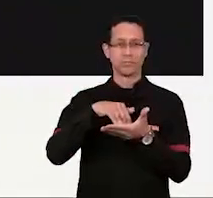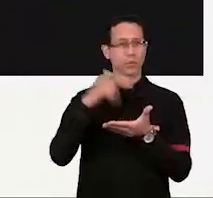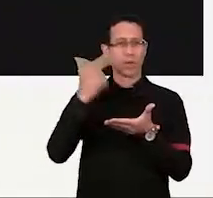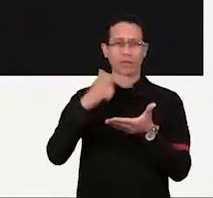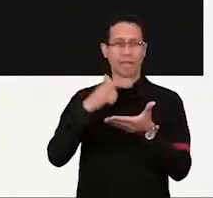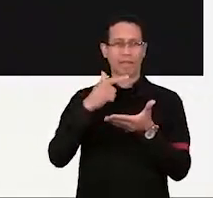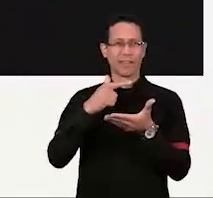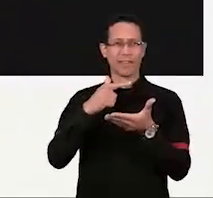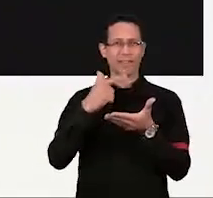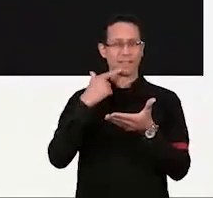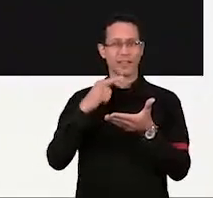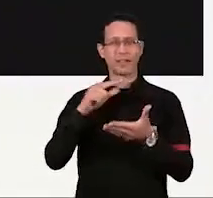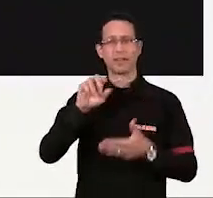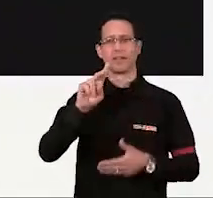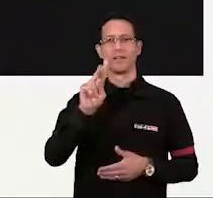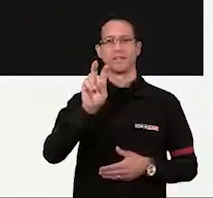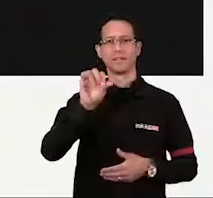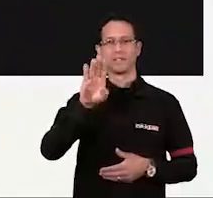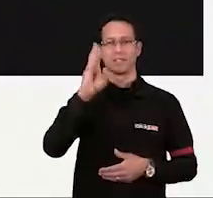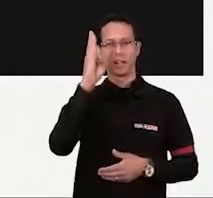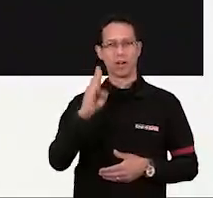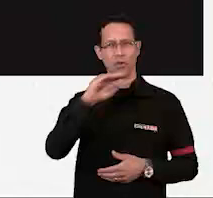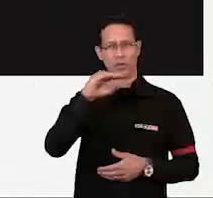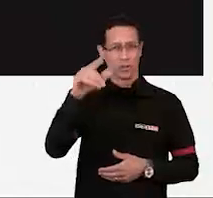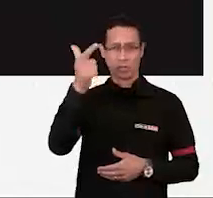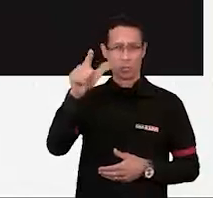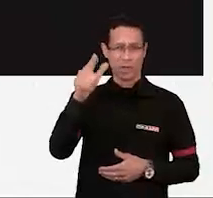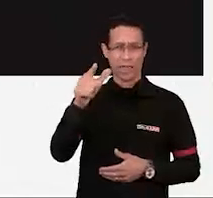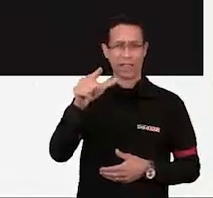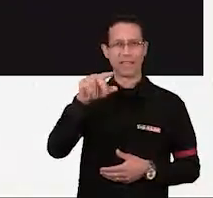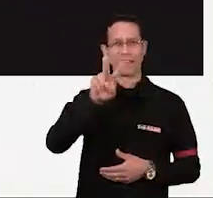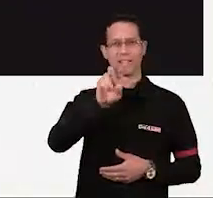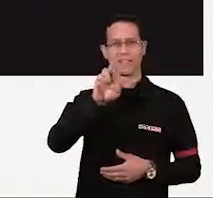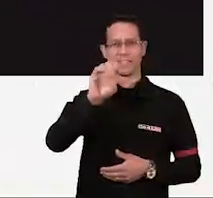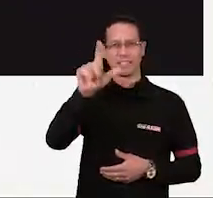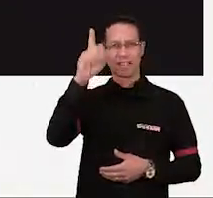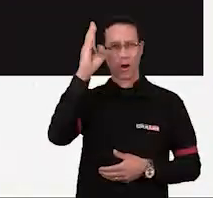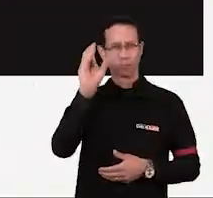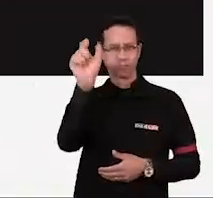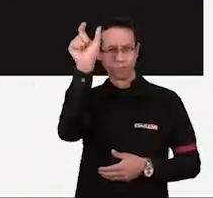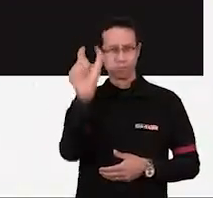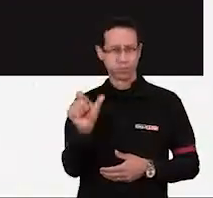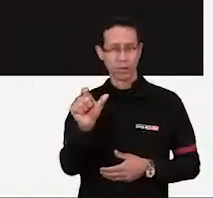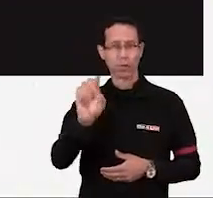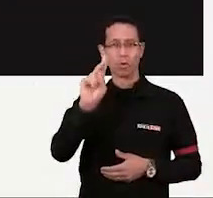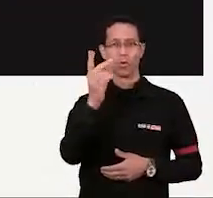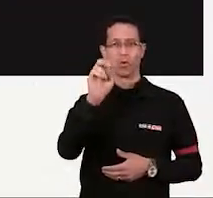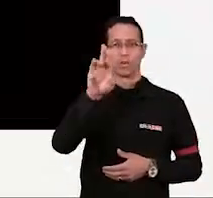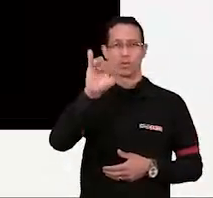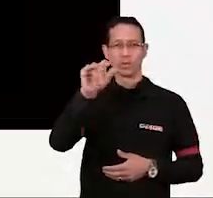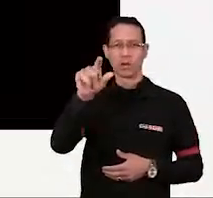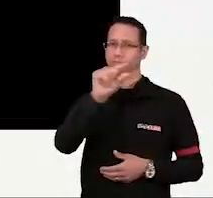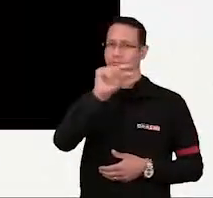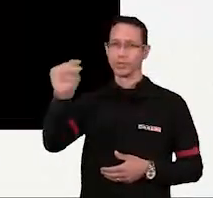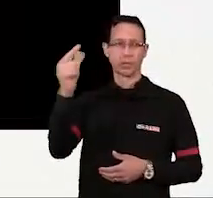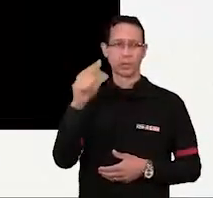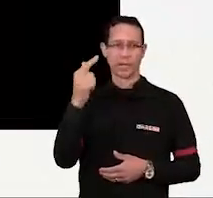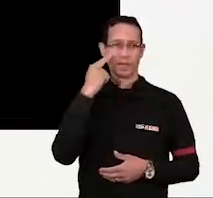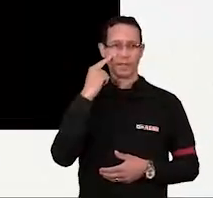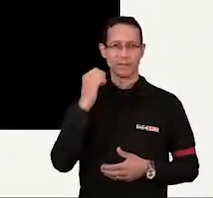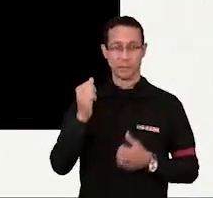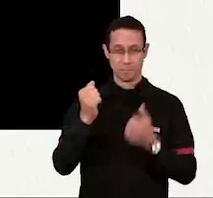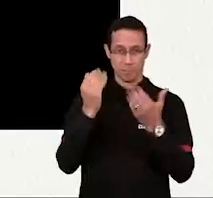conduto, o ramo vertical e o ramo horizontal. Está interrompido o processo. Né? Eu tento ultrapassar, eu tento perfurar. O próximo